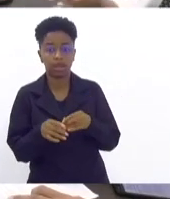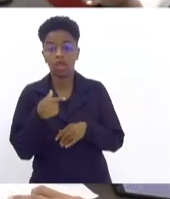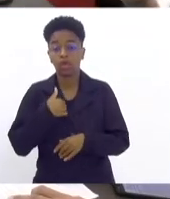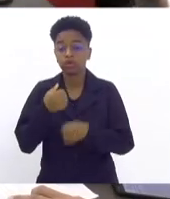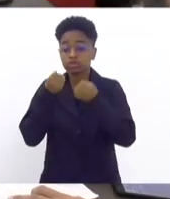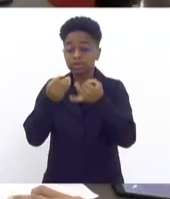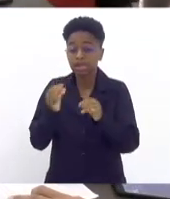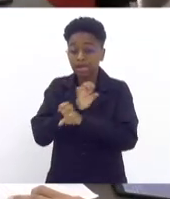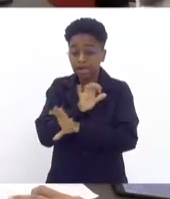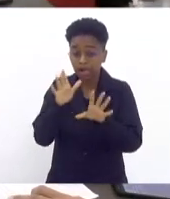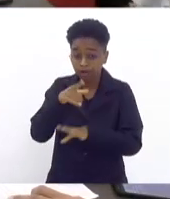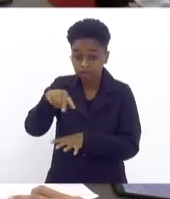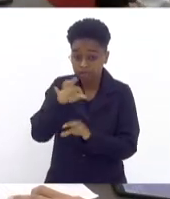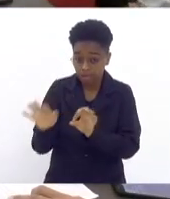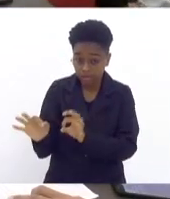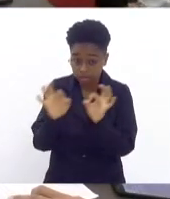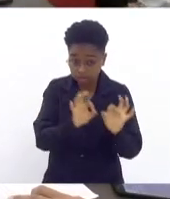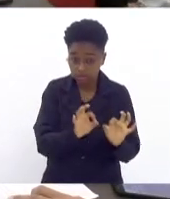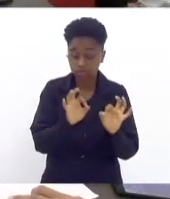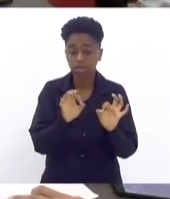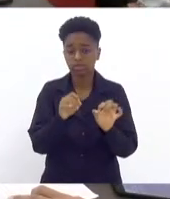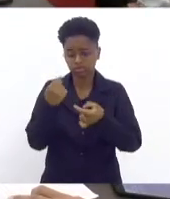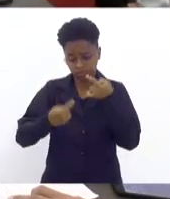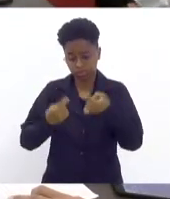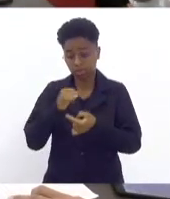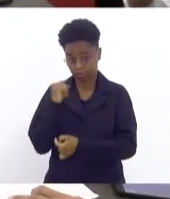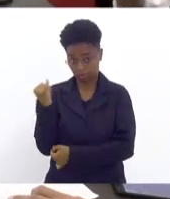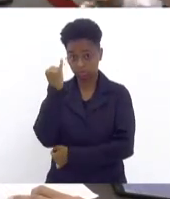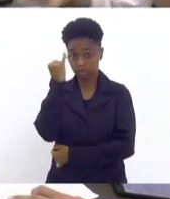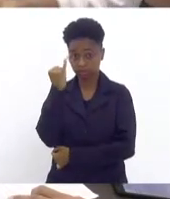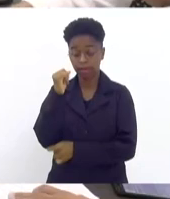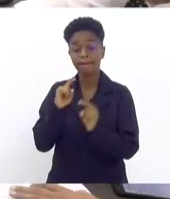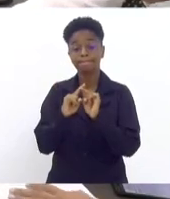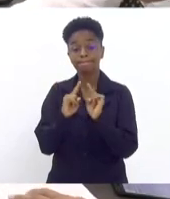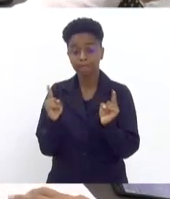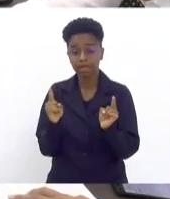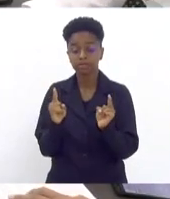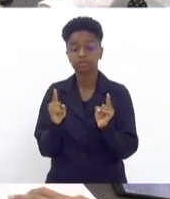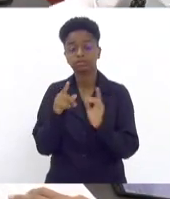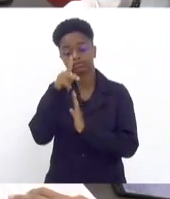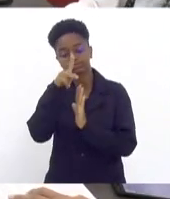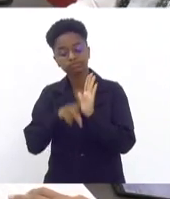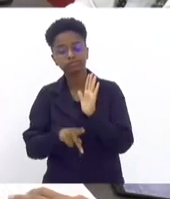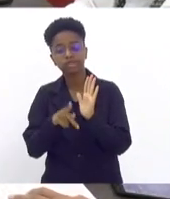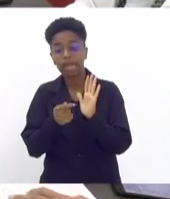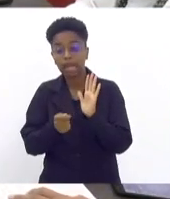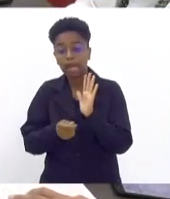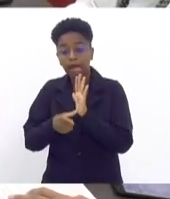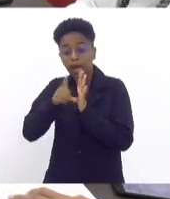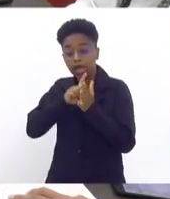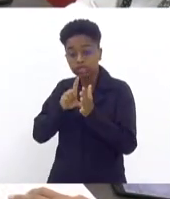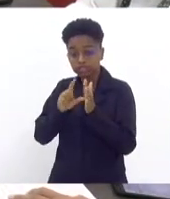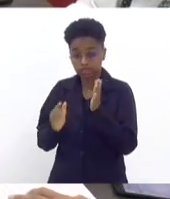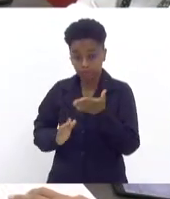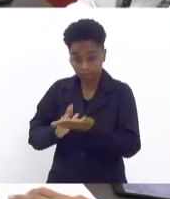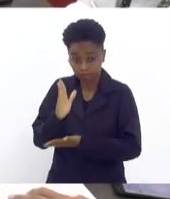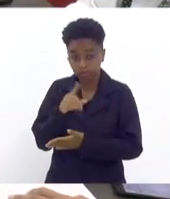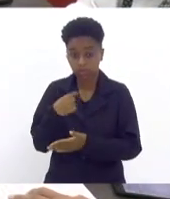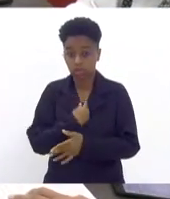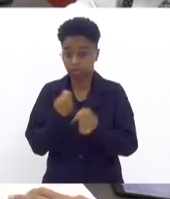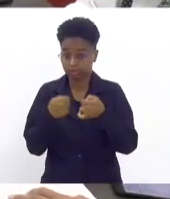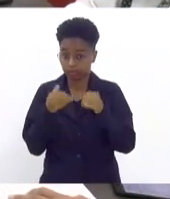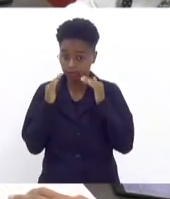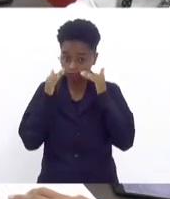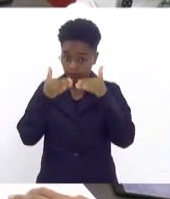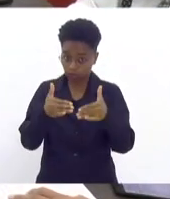TV Alerj, que é válida a discussão, mas ainda que o projeto fosse aprovado, nós nos ativemos meramente à